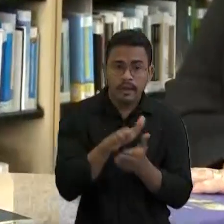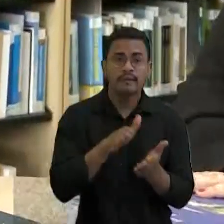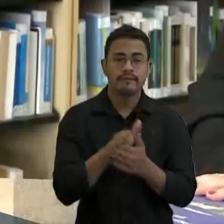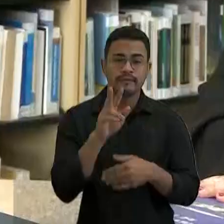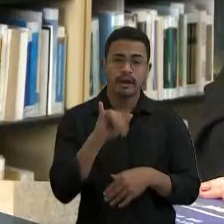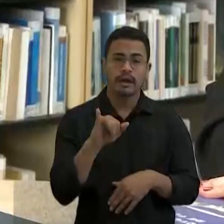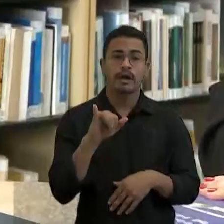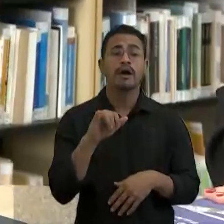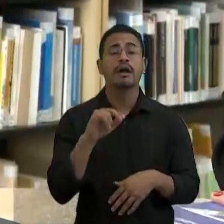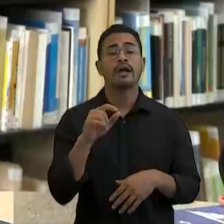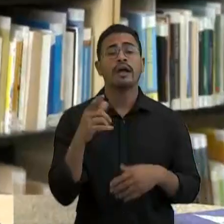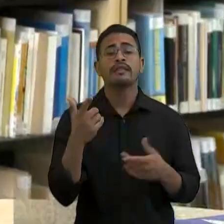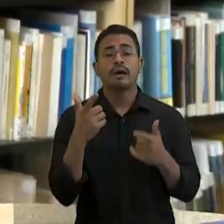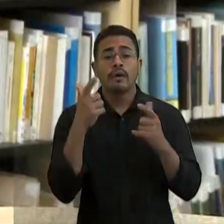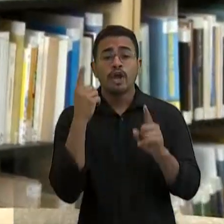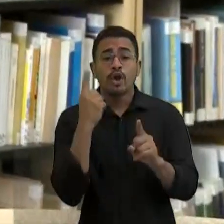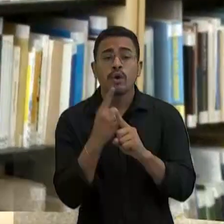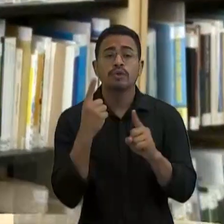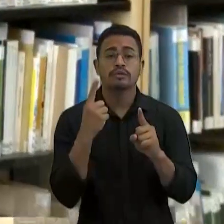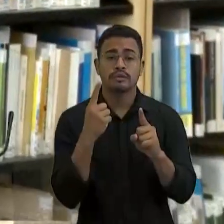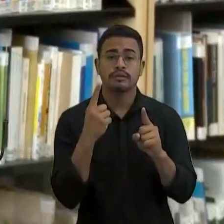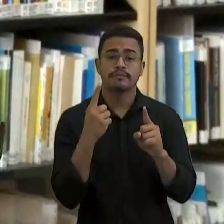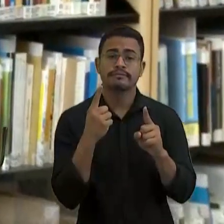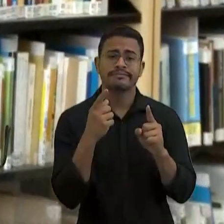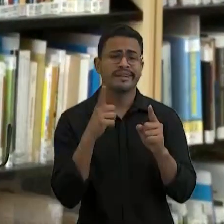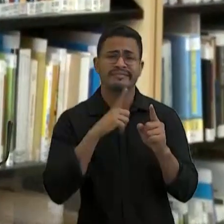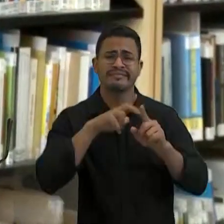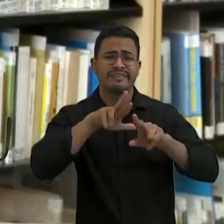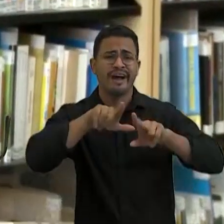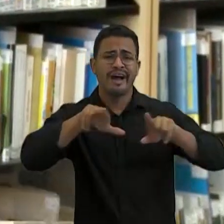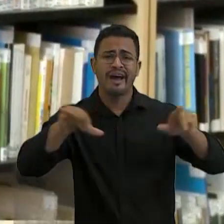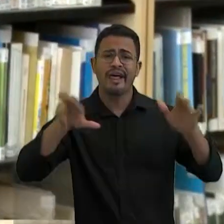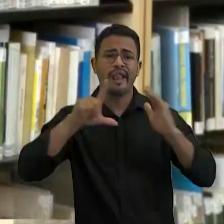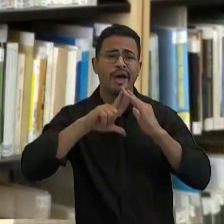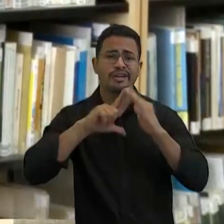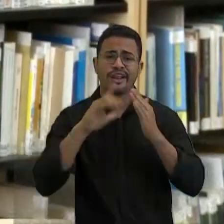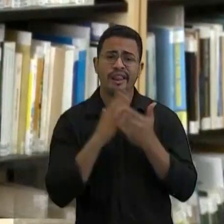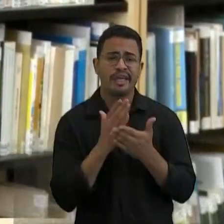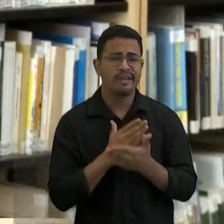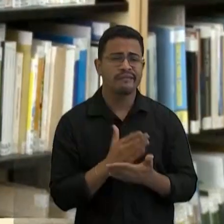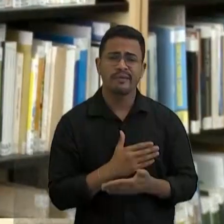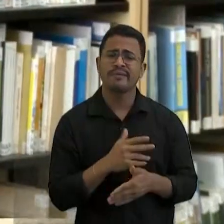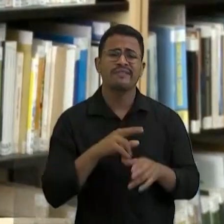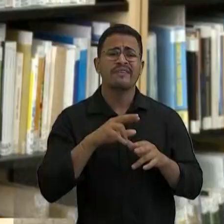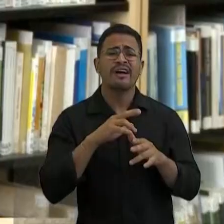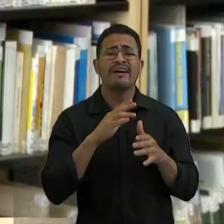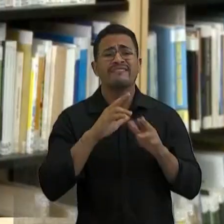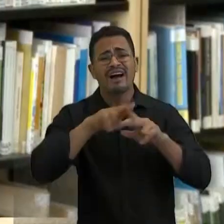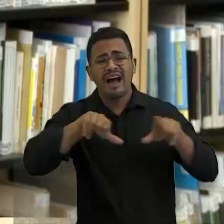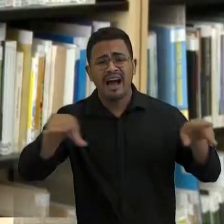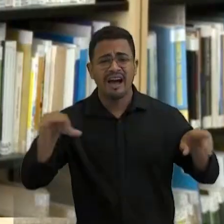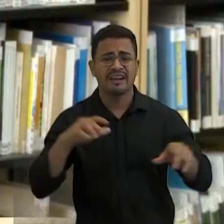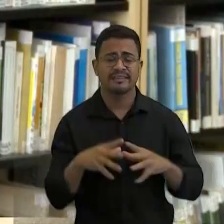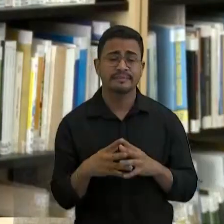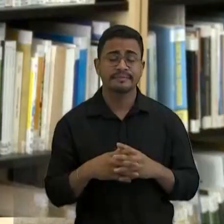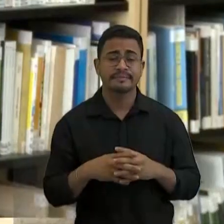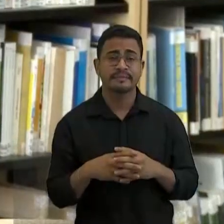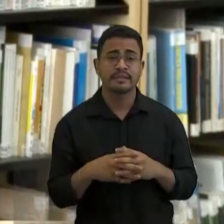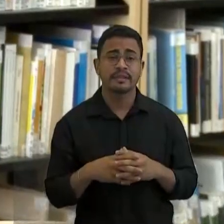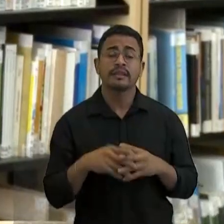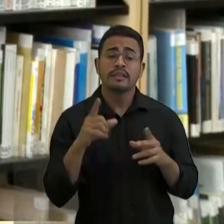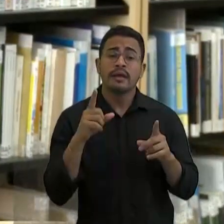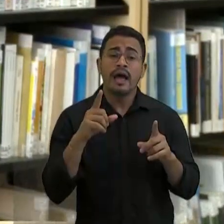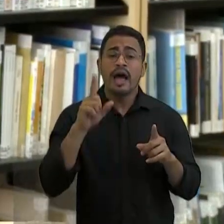vai ser encontrado em várias livrarias, né? Da cidade, as mais importantes, mas sobretudo